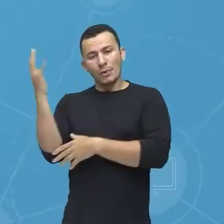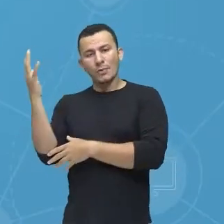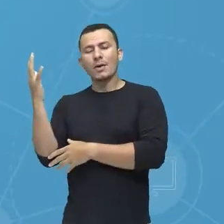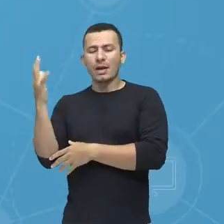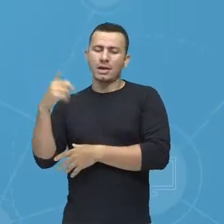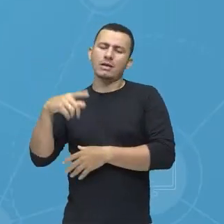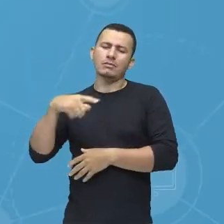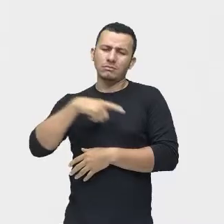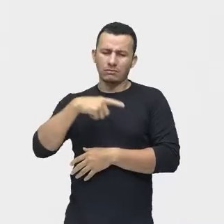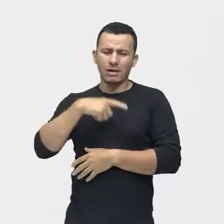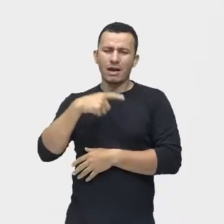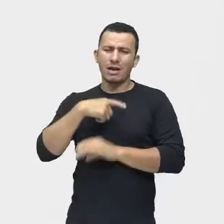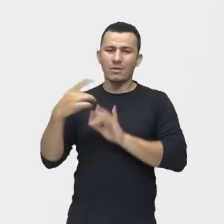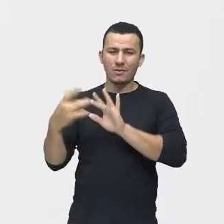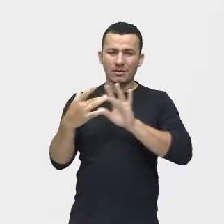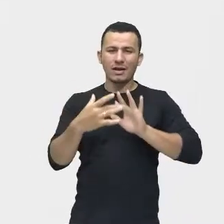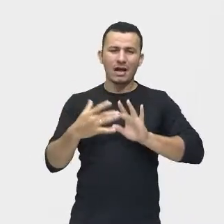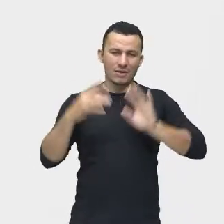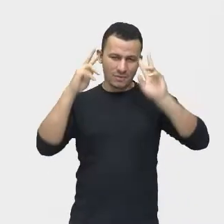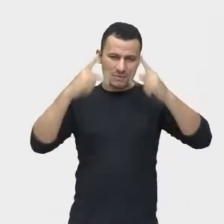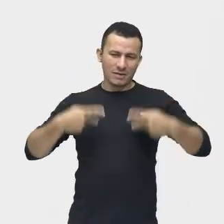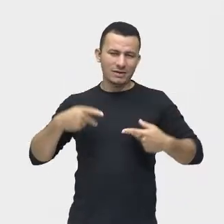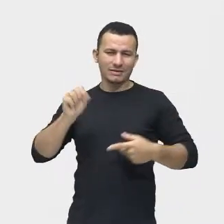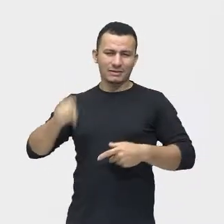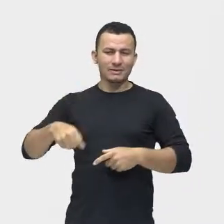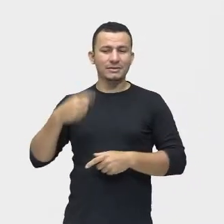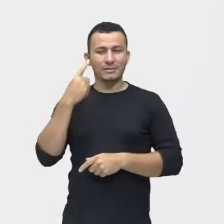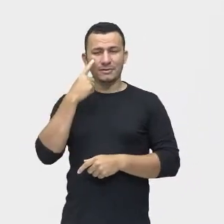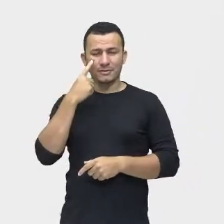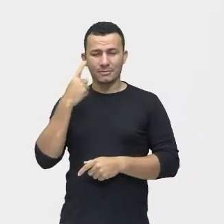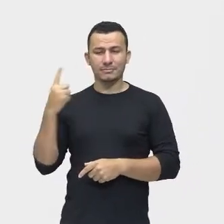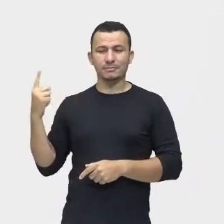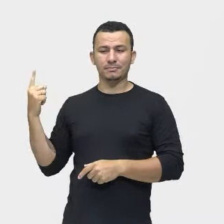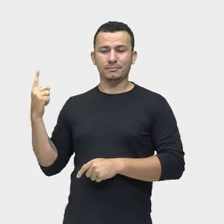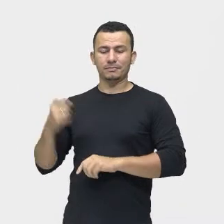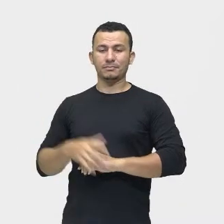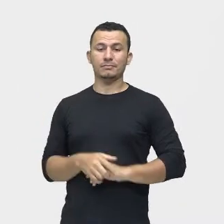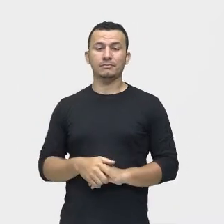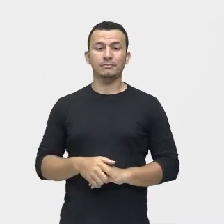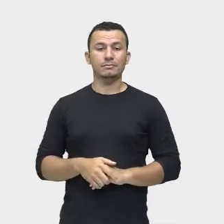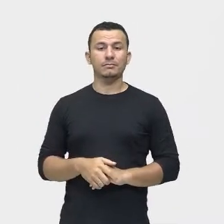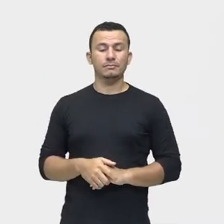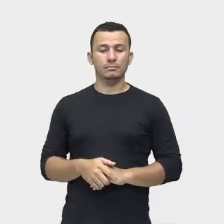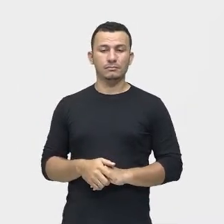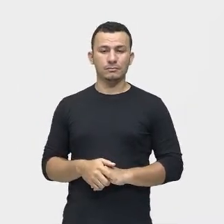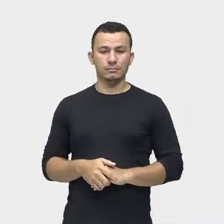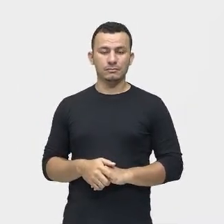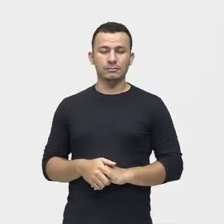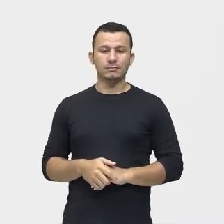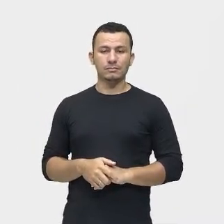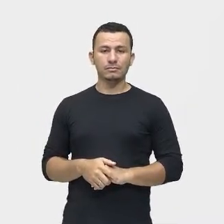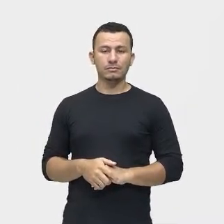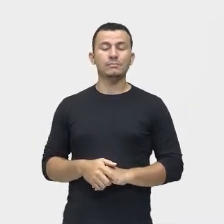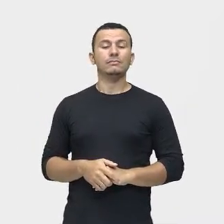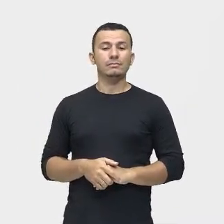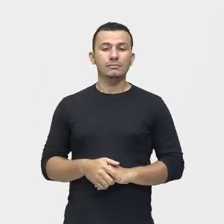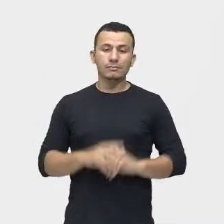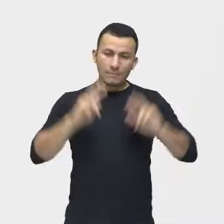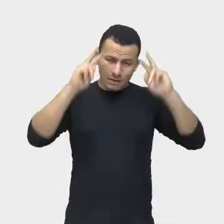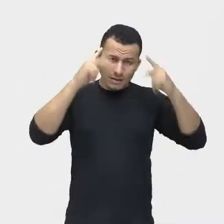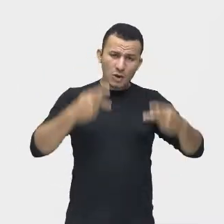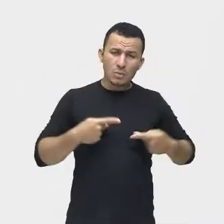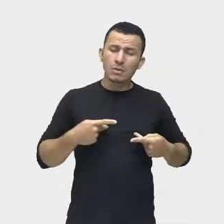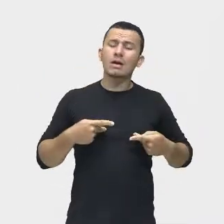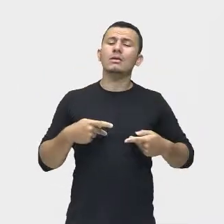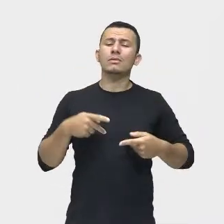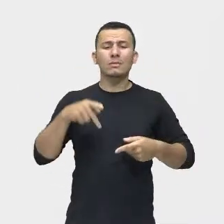Vamos ver como. O ser humano, primordialmente, é um ser da